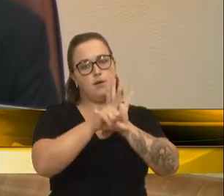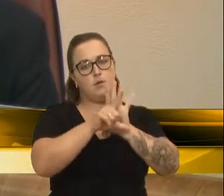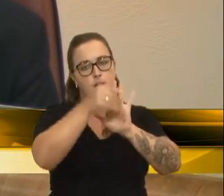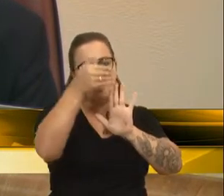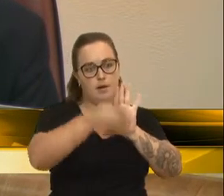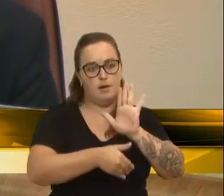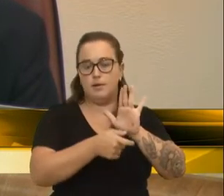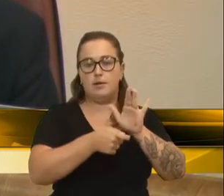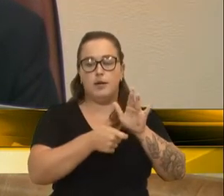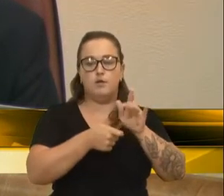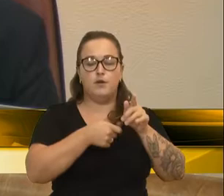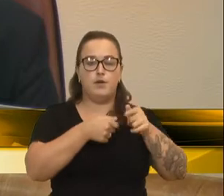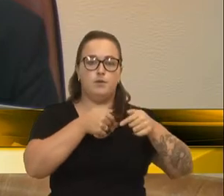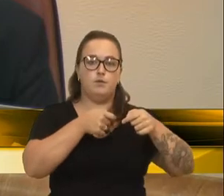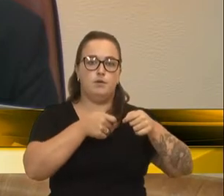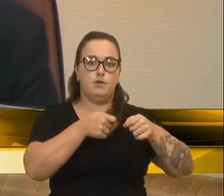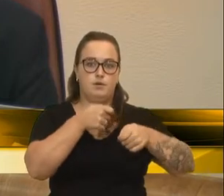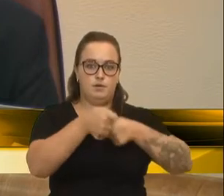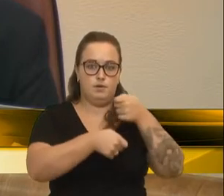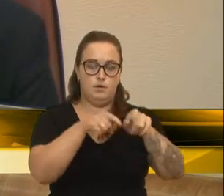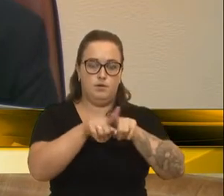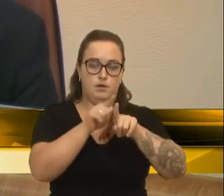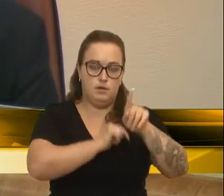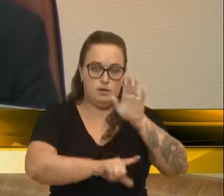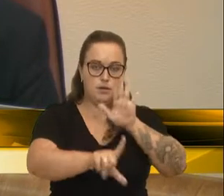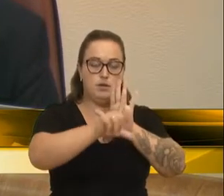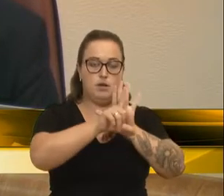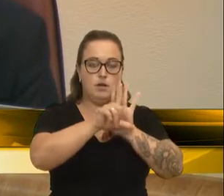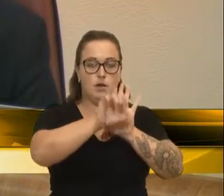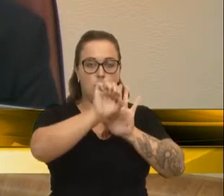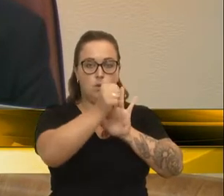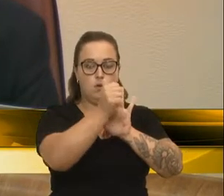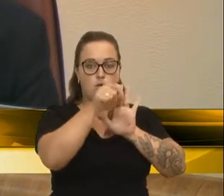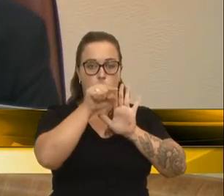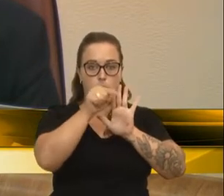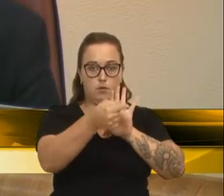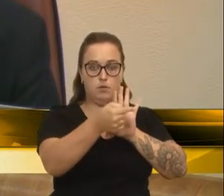administrativa, como tratada na Lei